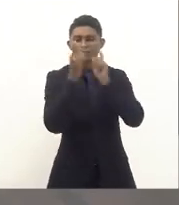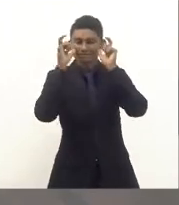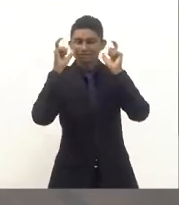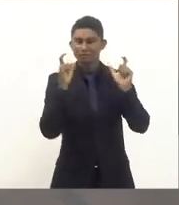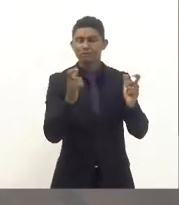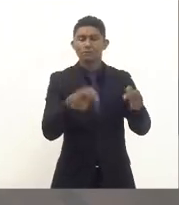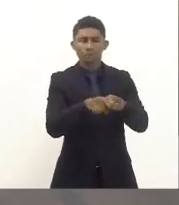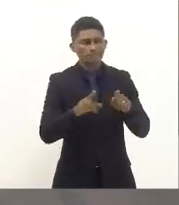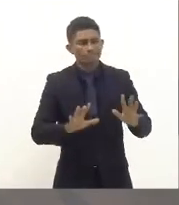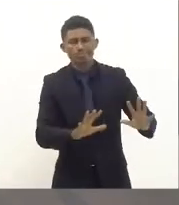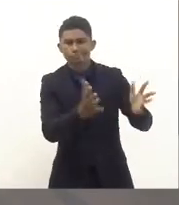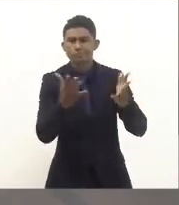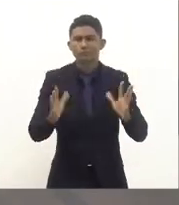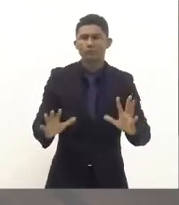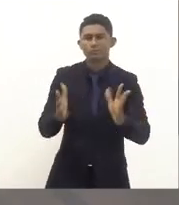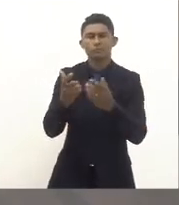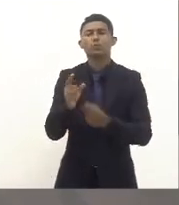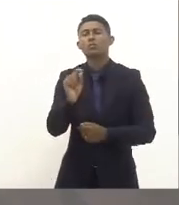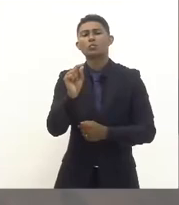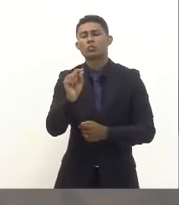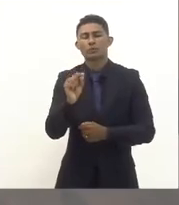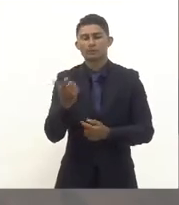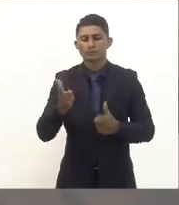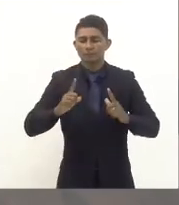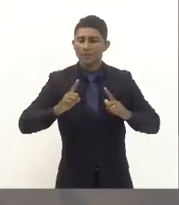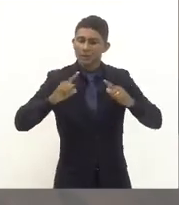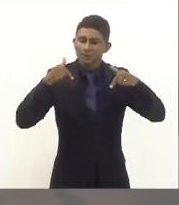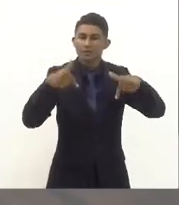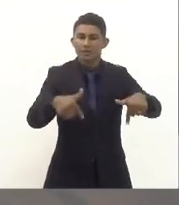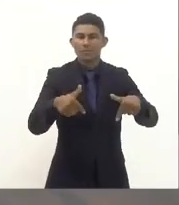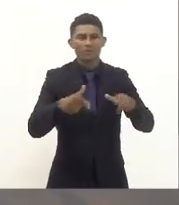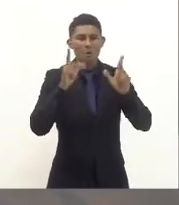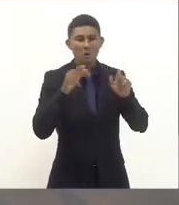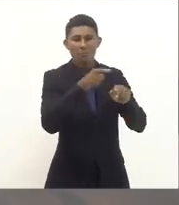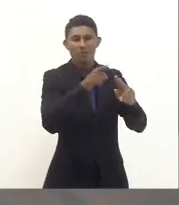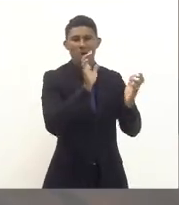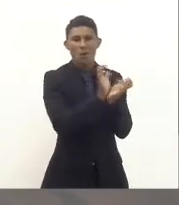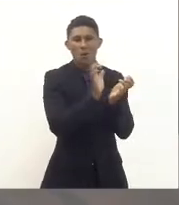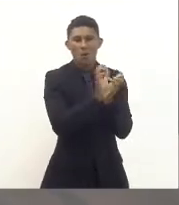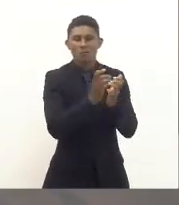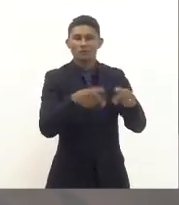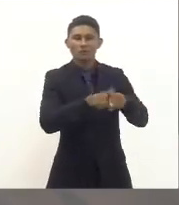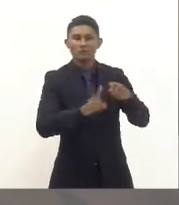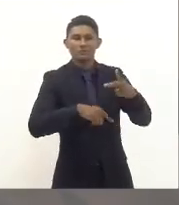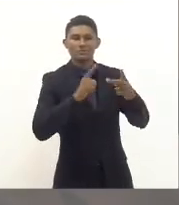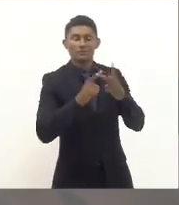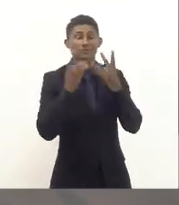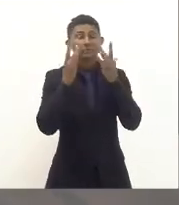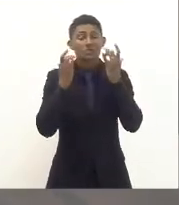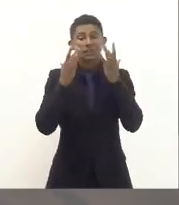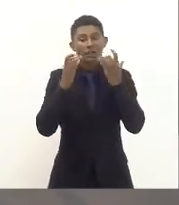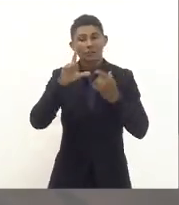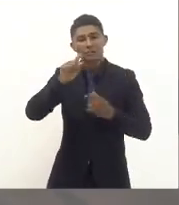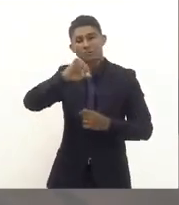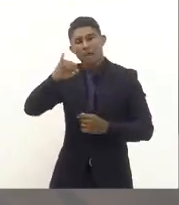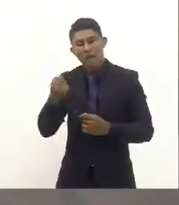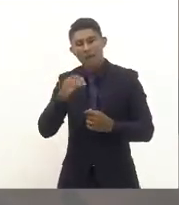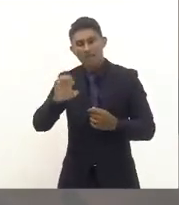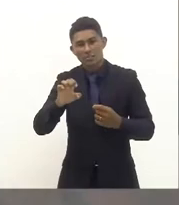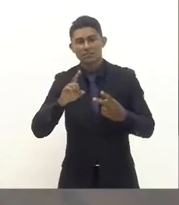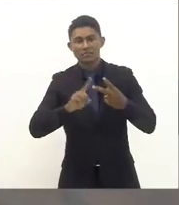garantir fome o público ações como nós do morro e o teatro da laje por exemplo